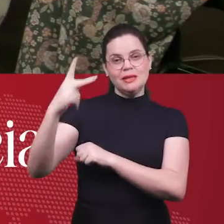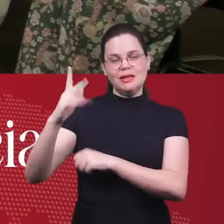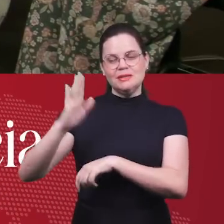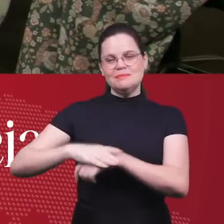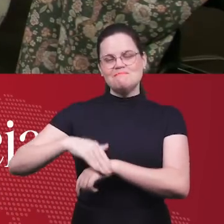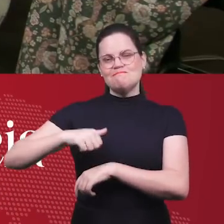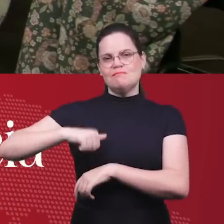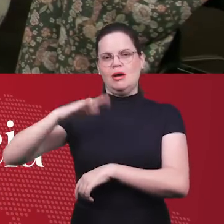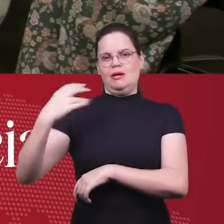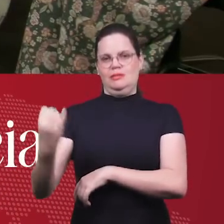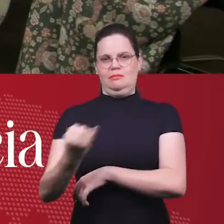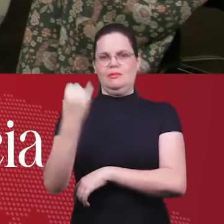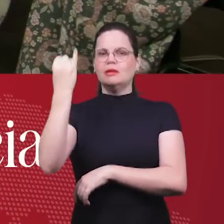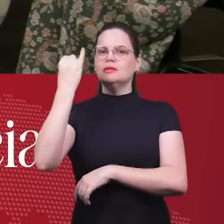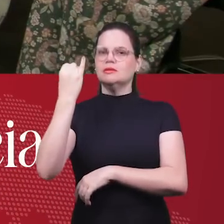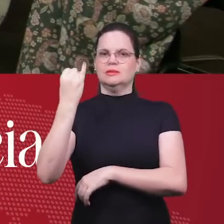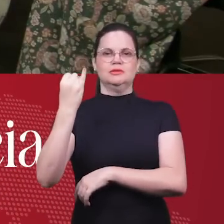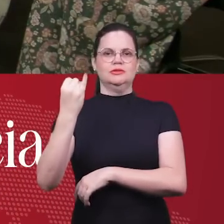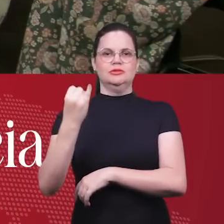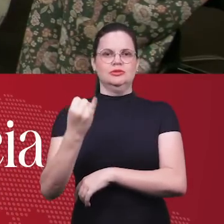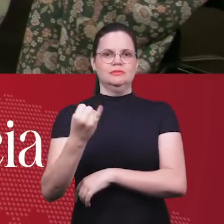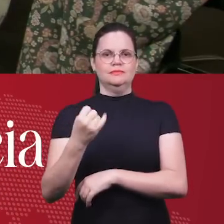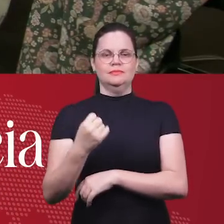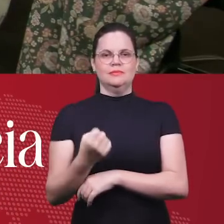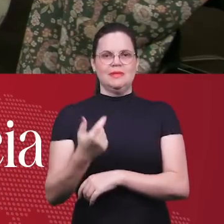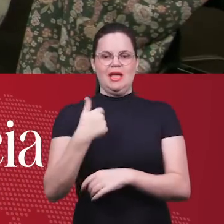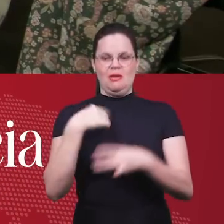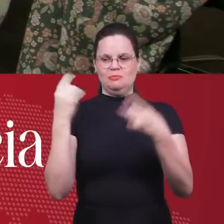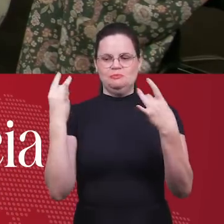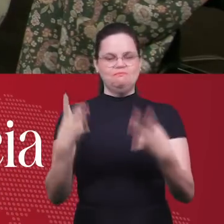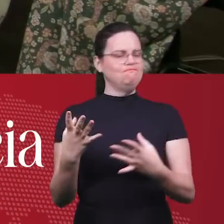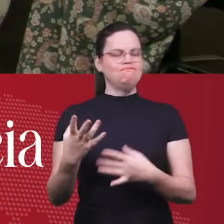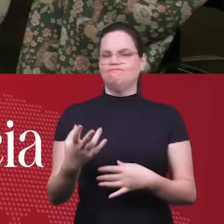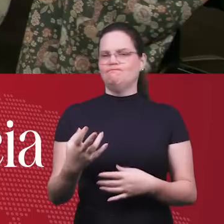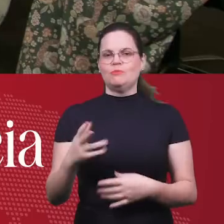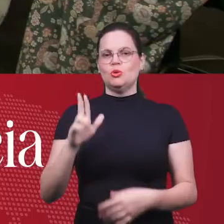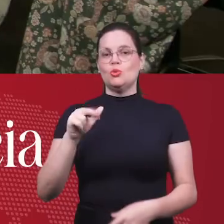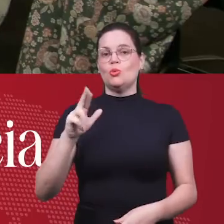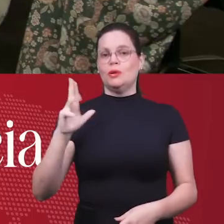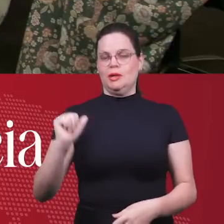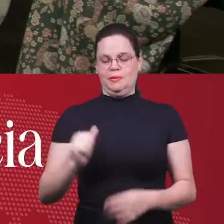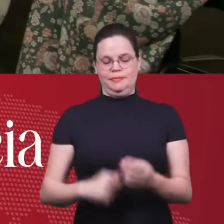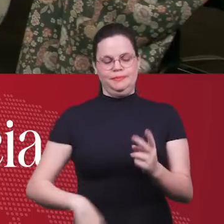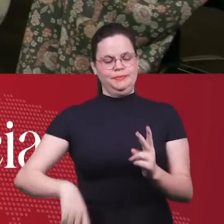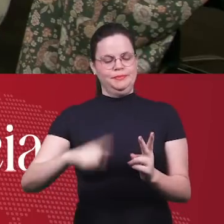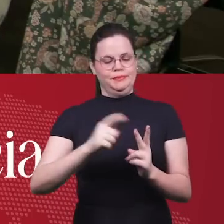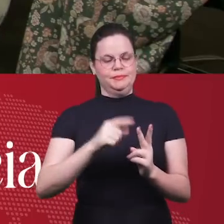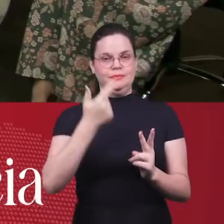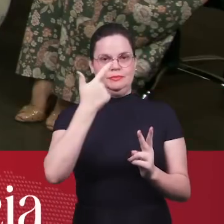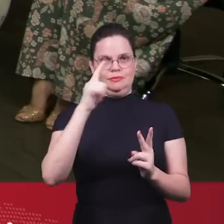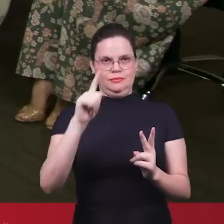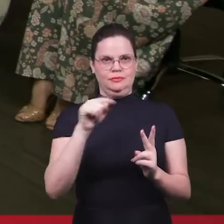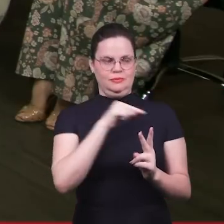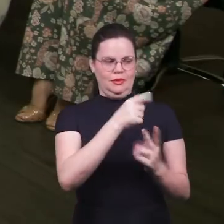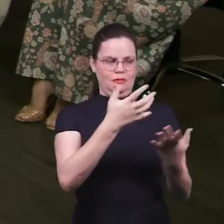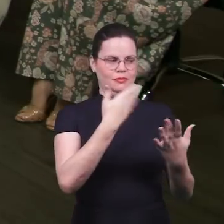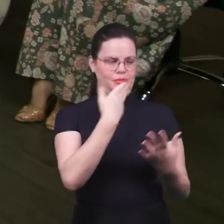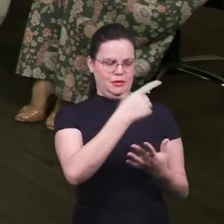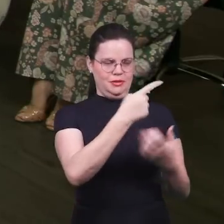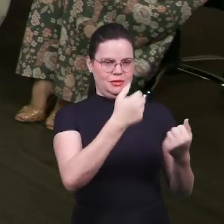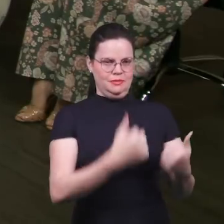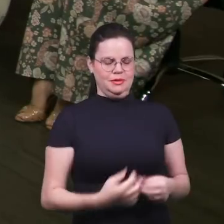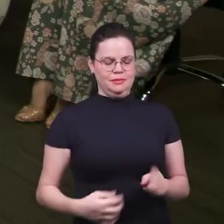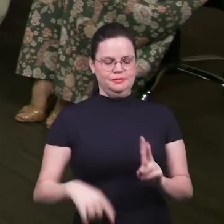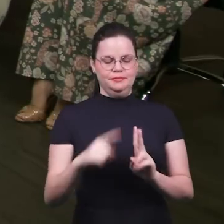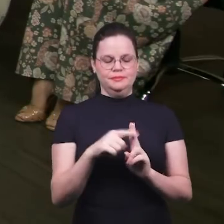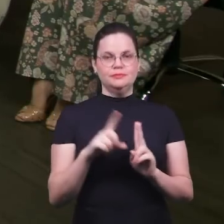valor inegociável. Isso é um aspecto. E o outro aspecto que eu queria que você comentasse é sobre